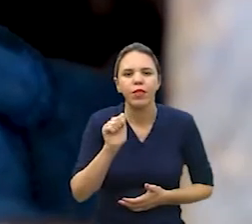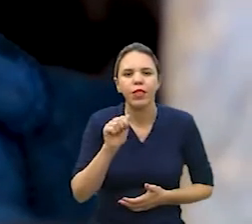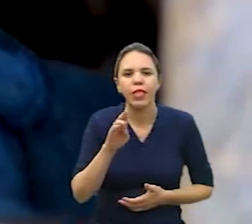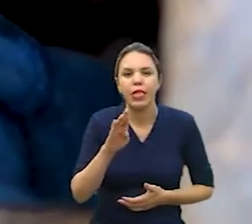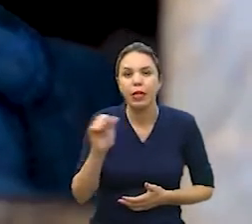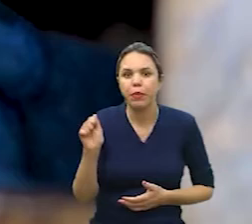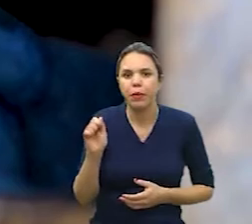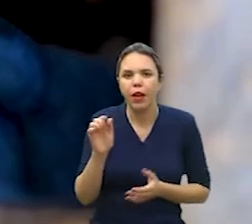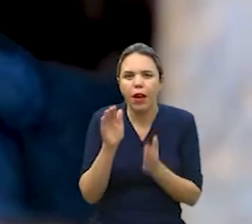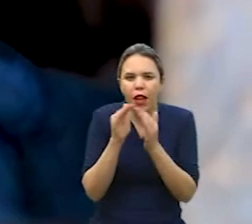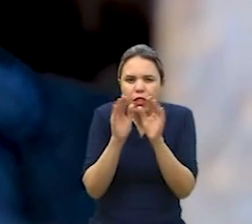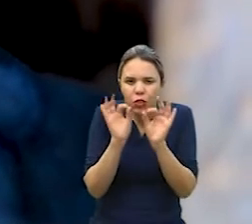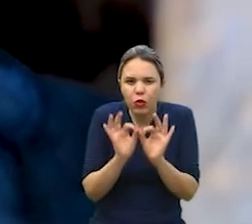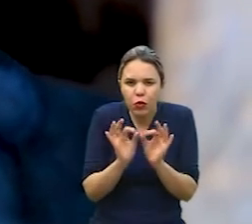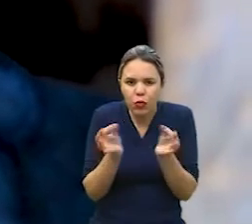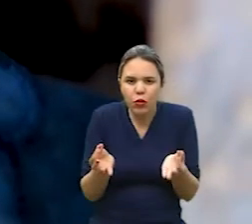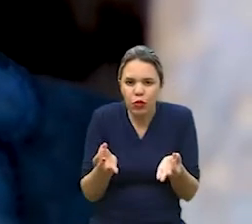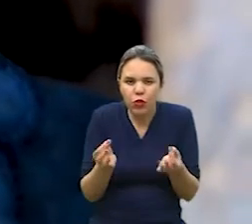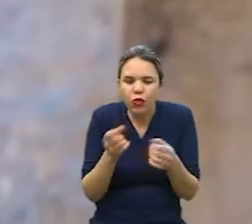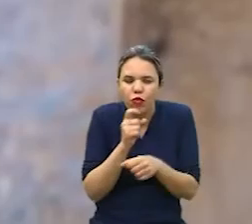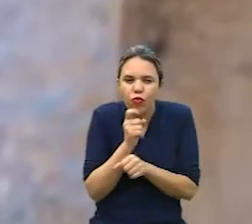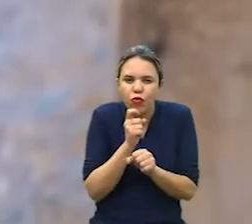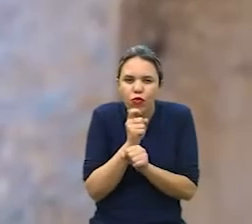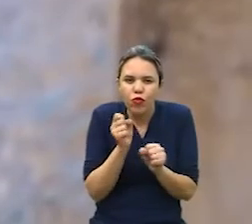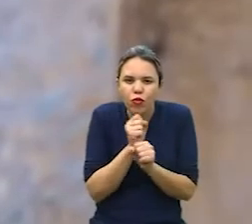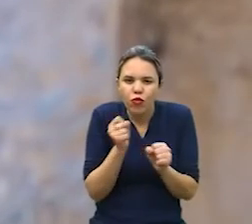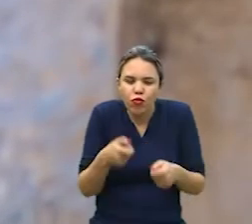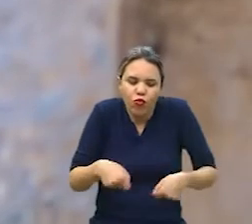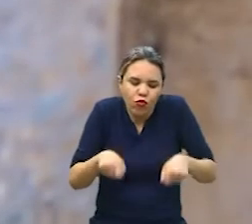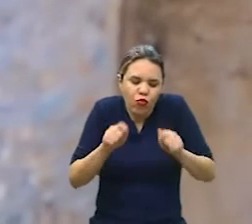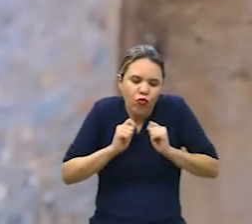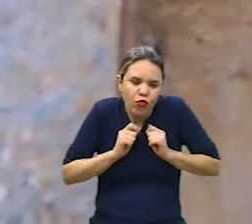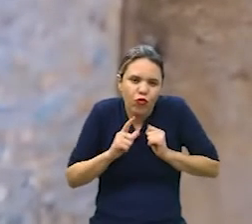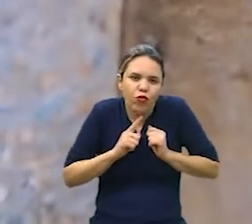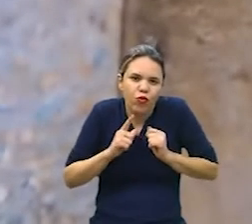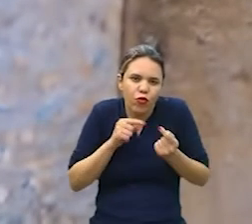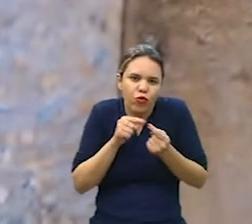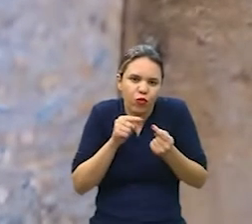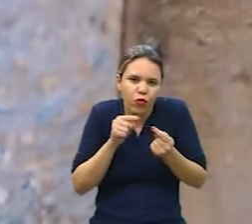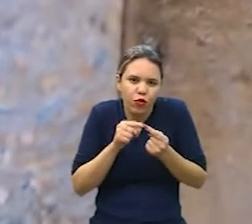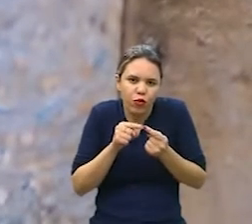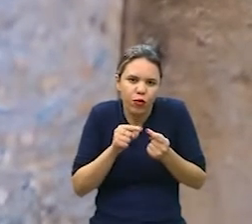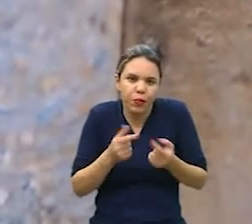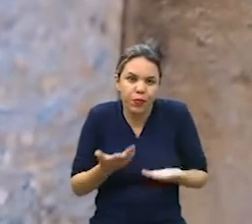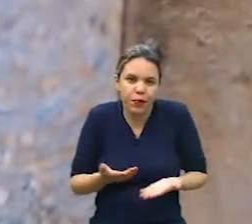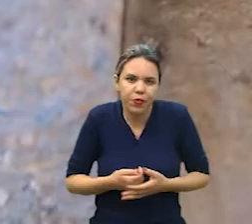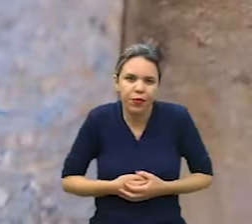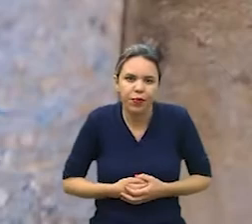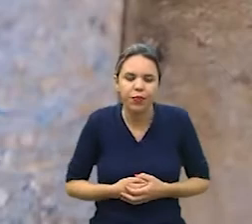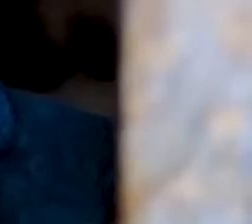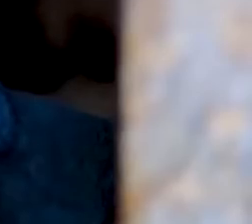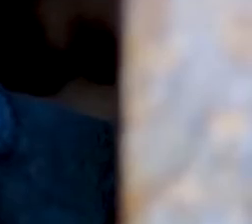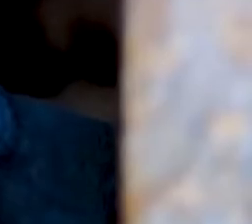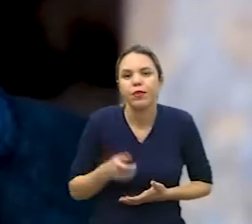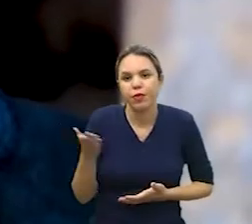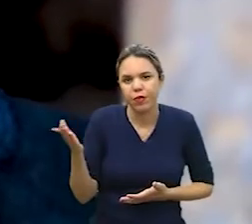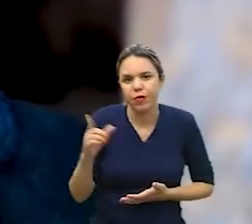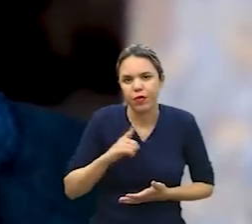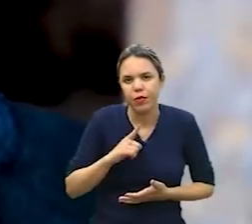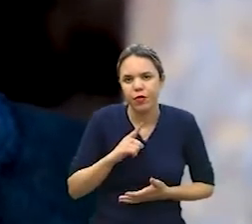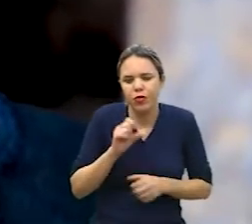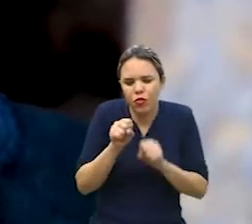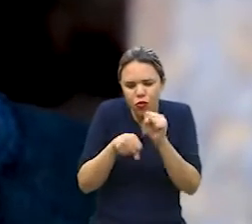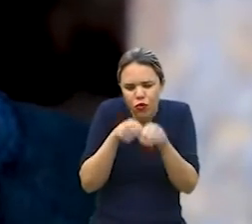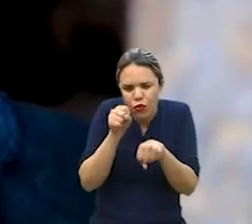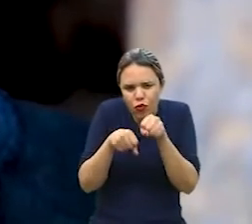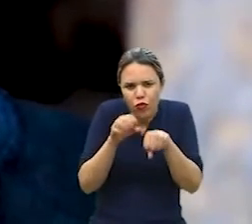Já o gambá não sai da casinha por nada. Também frio e cobertor combinam super, né? Este